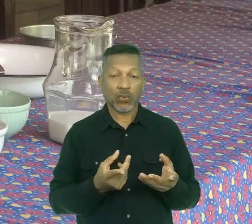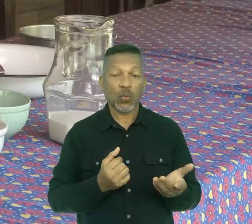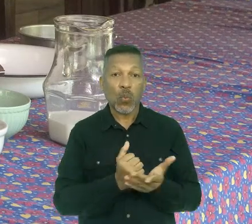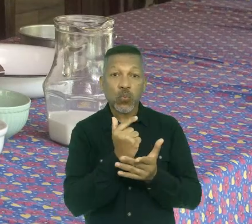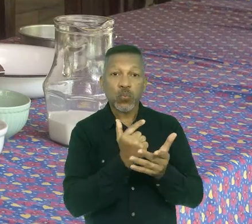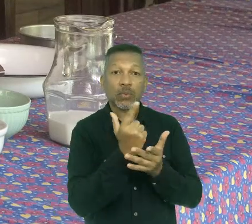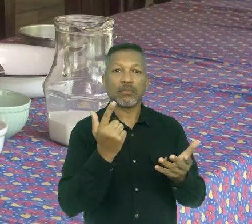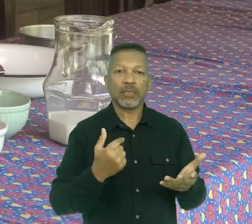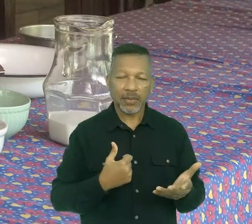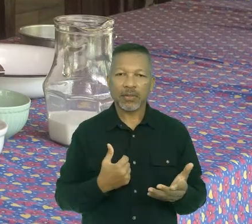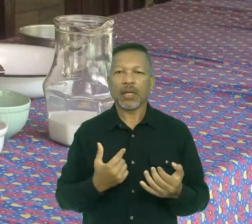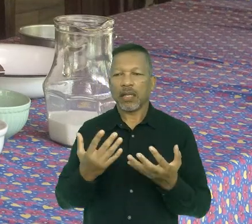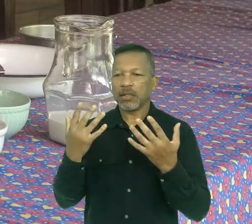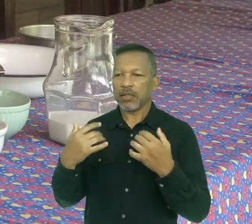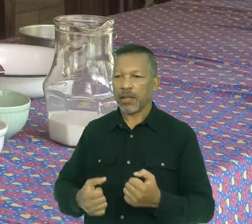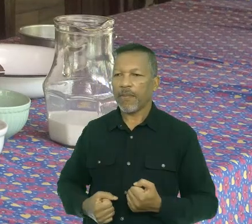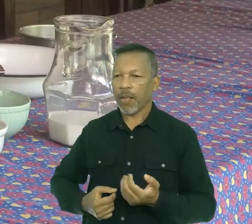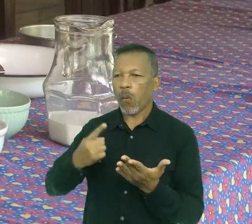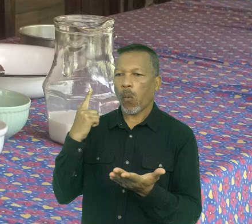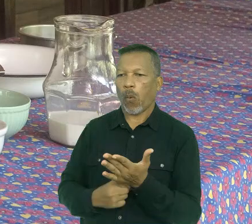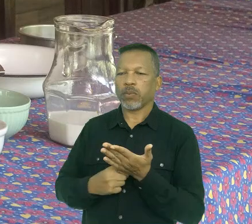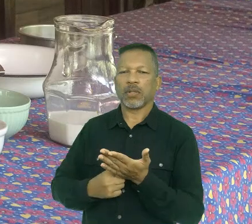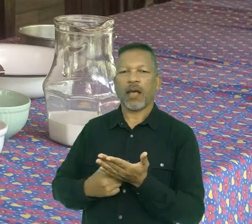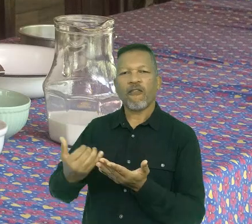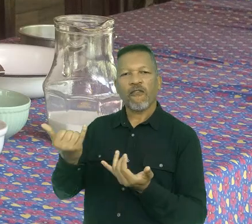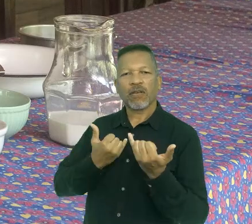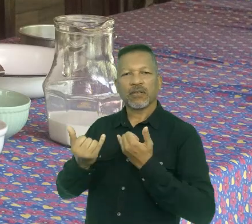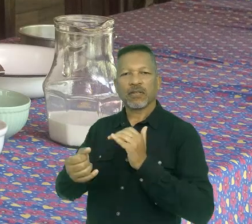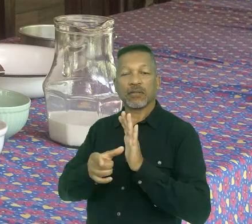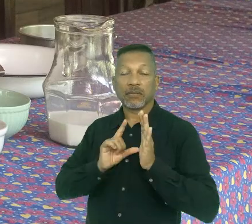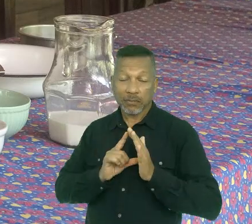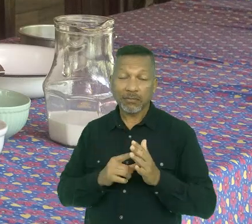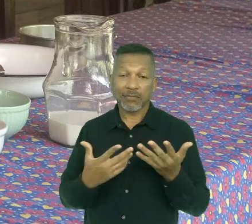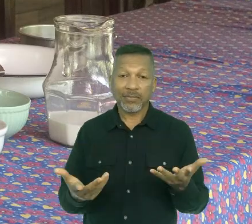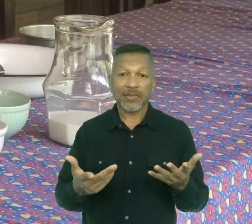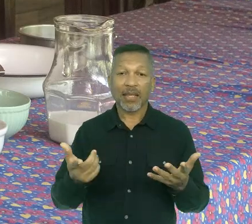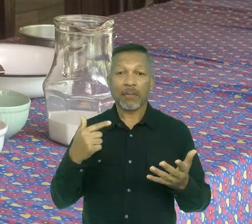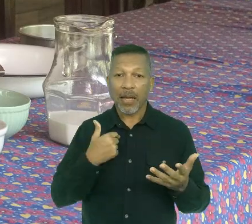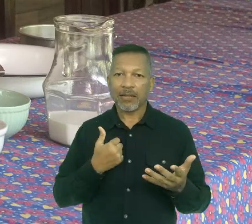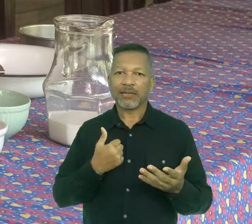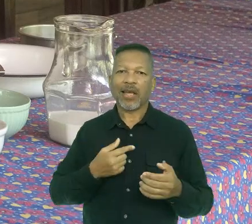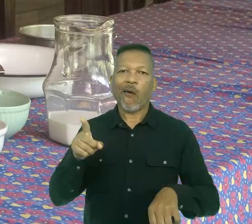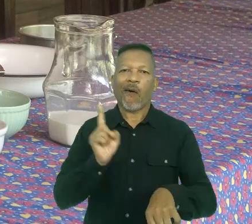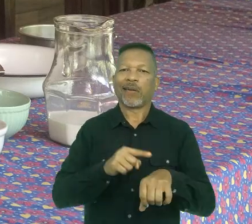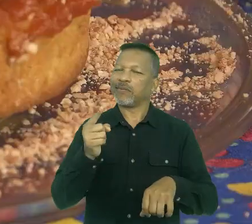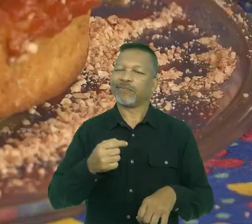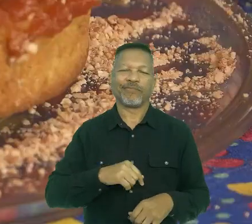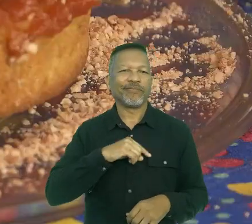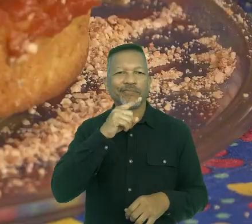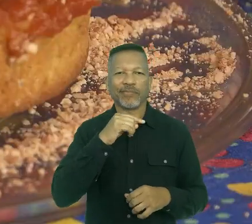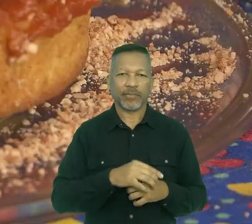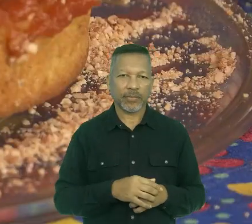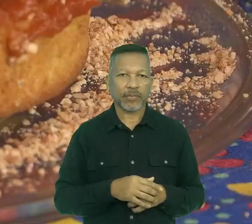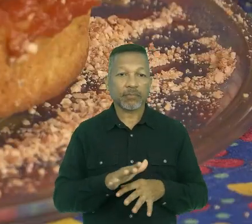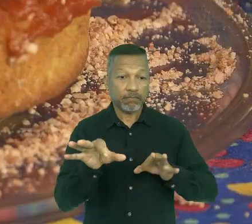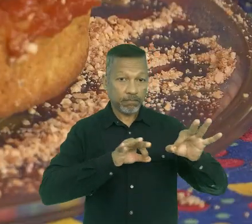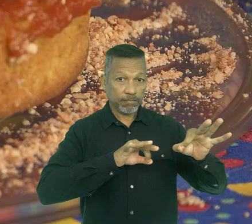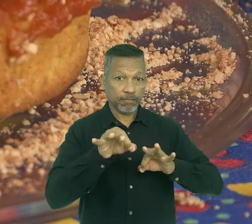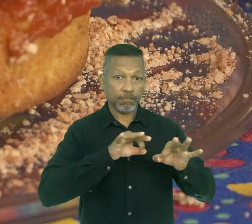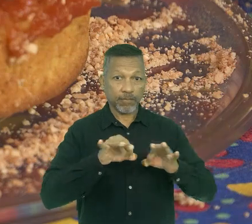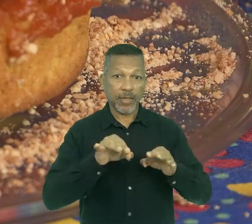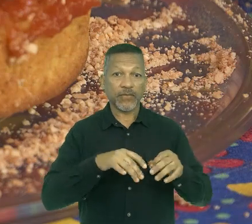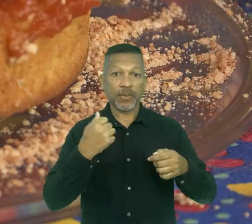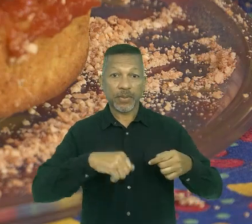Quando aceitamos encomendas, sabe? Mas assim, de pronta entrega nós não temos. Para fazer a receita, você